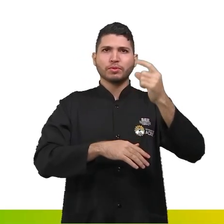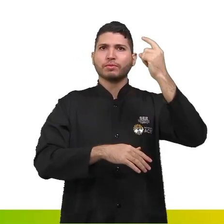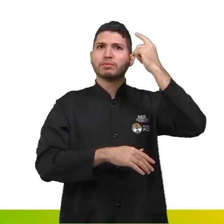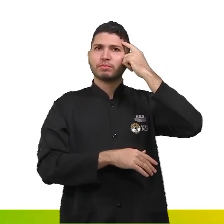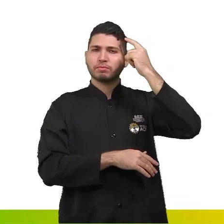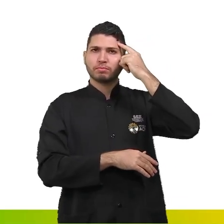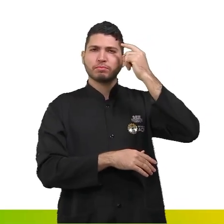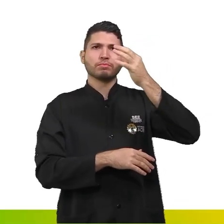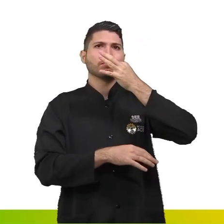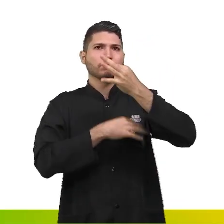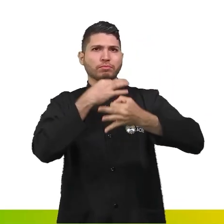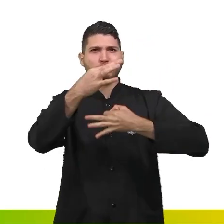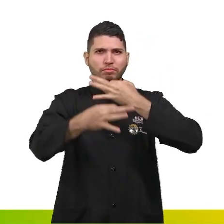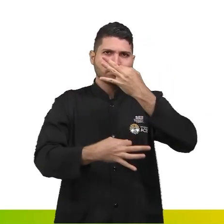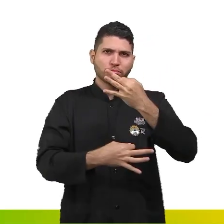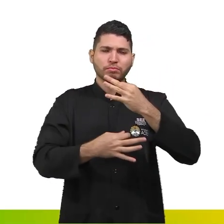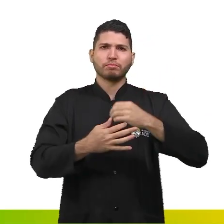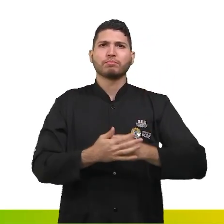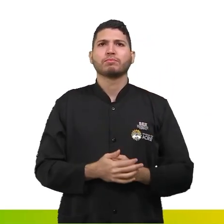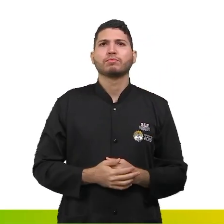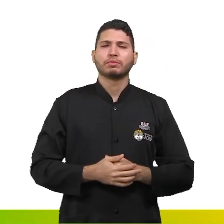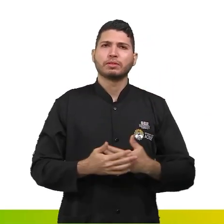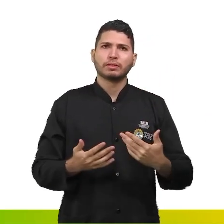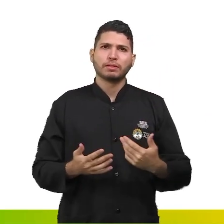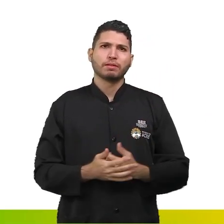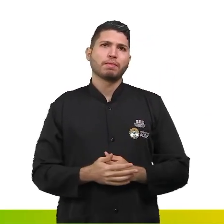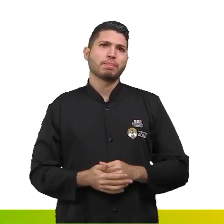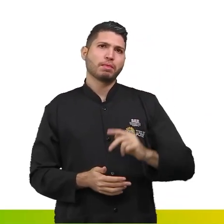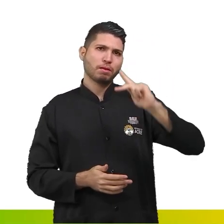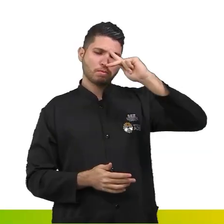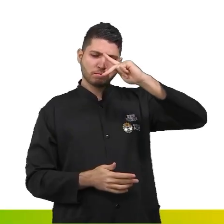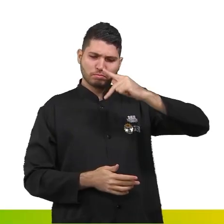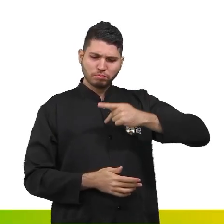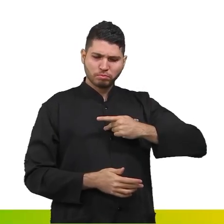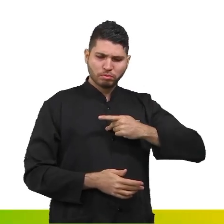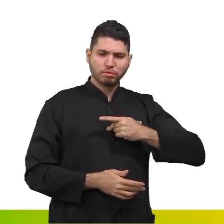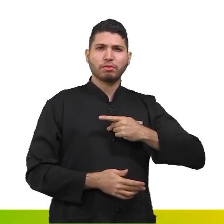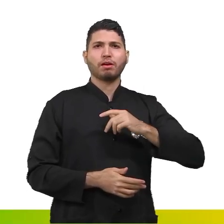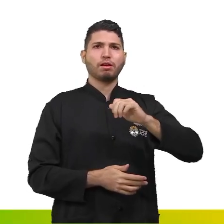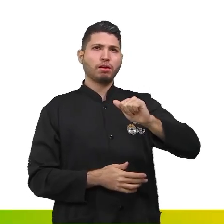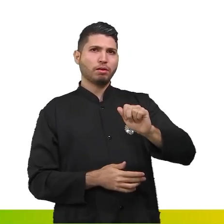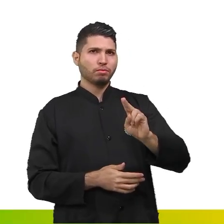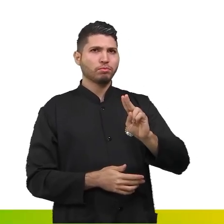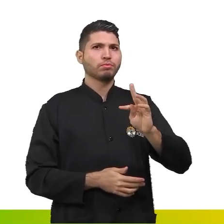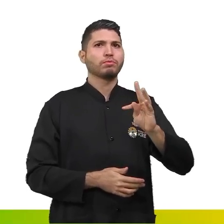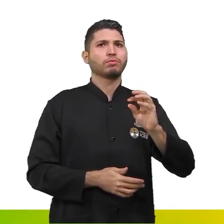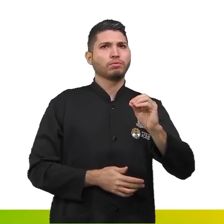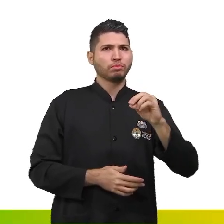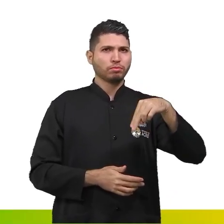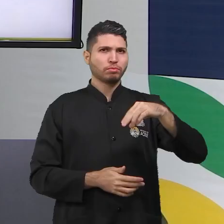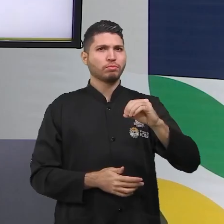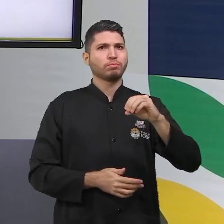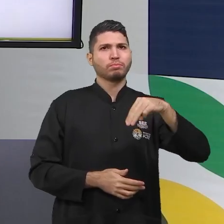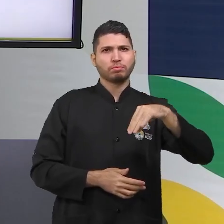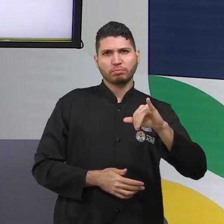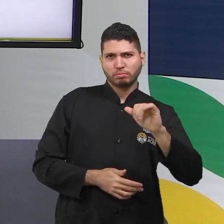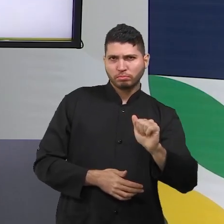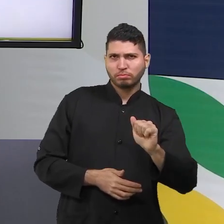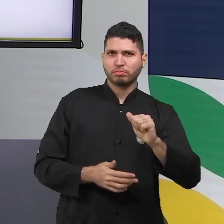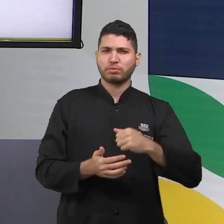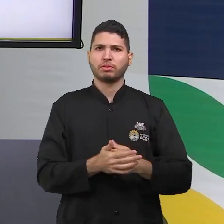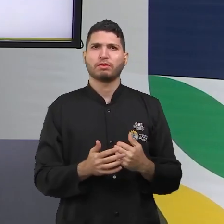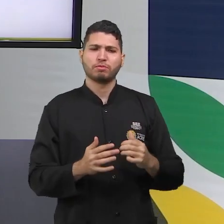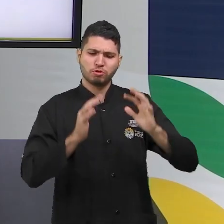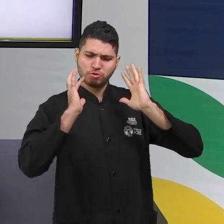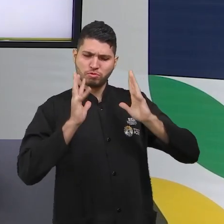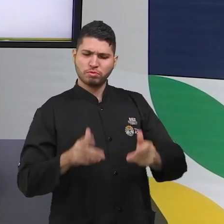pensamento crítico, da autonomia e da capacidade de reflexão. Então, é aquela